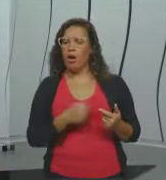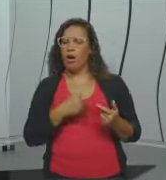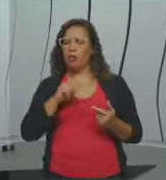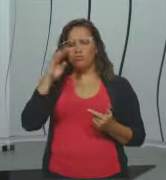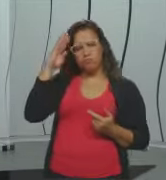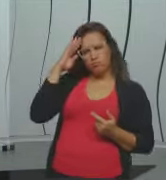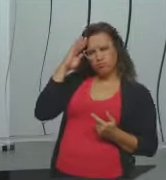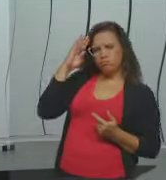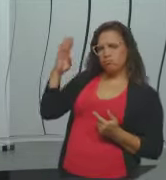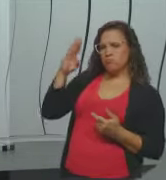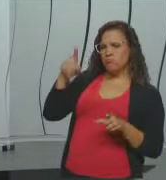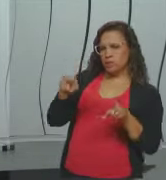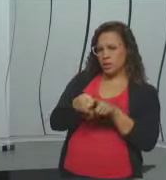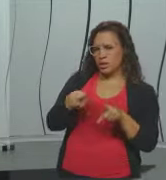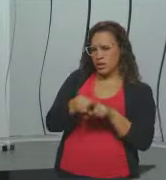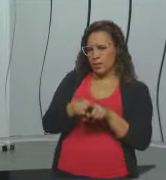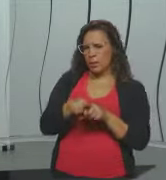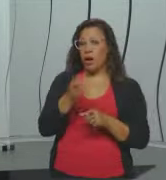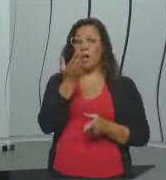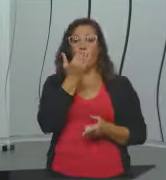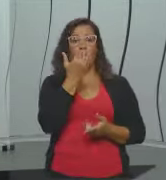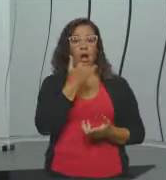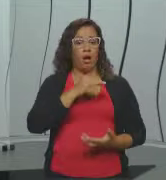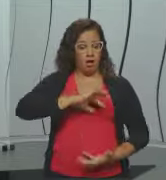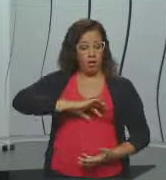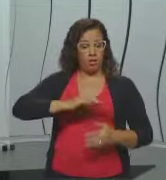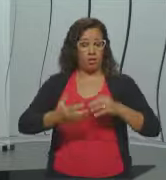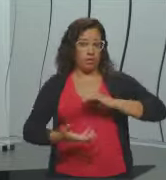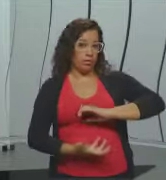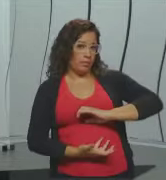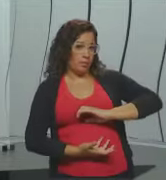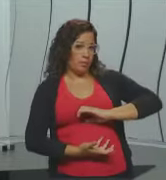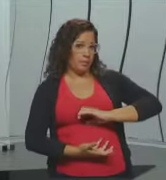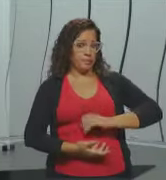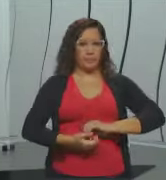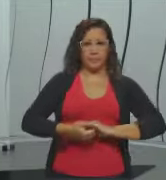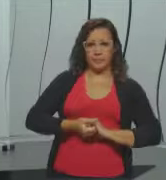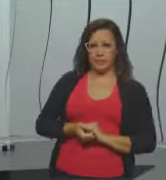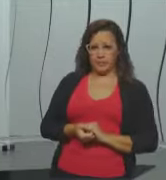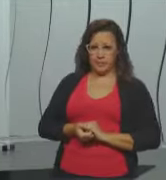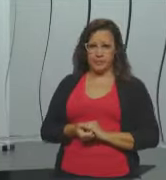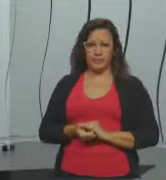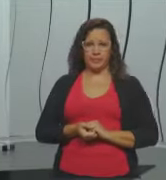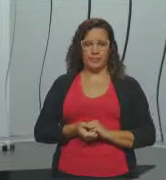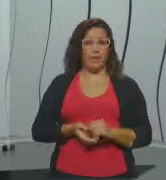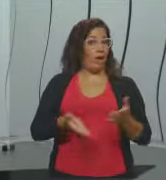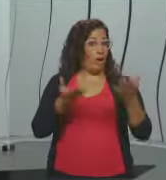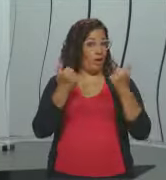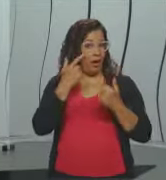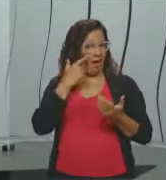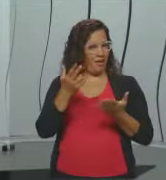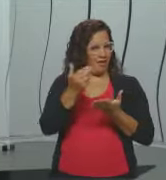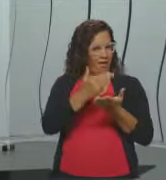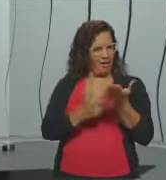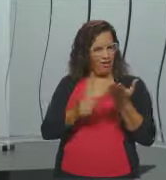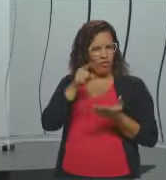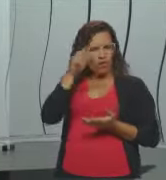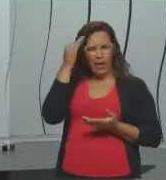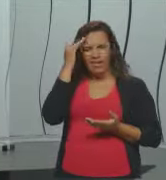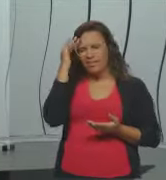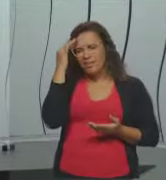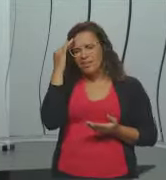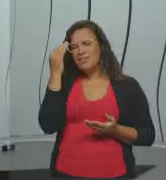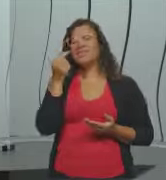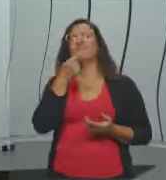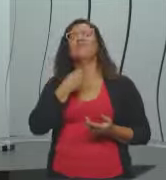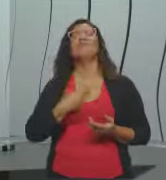fundamentais também no processo digestivo ou digestório. Vamos ver aqui na figura para você ter uma noção de